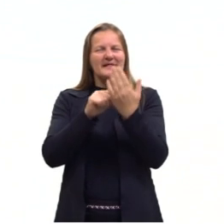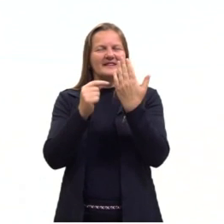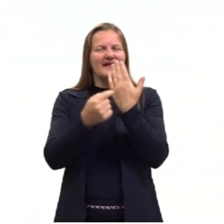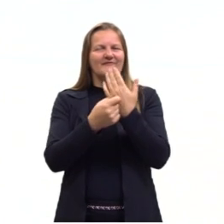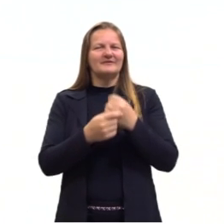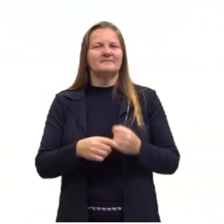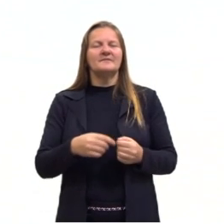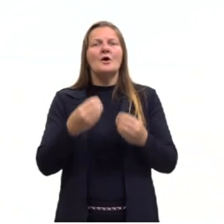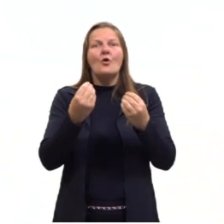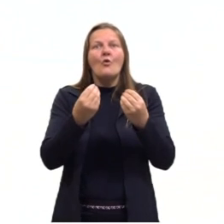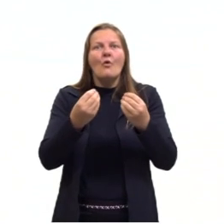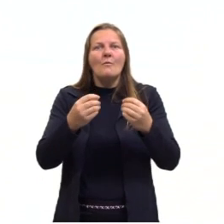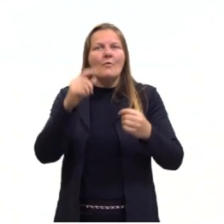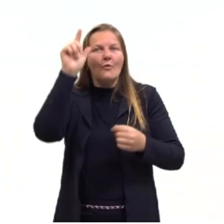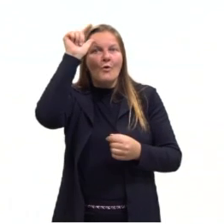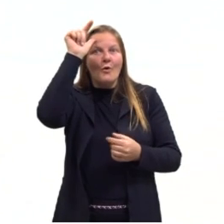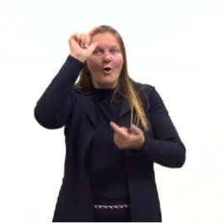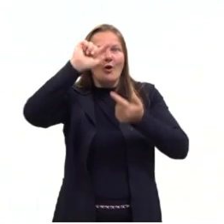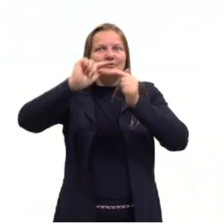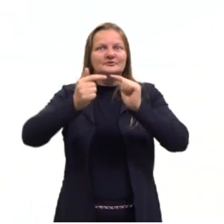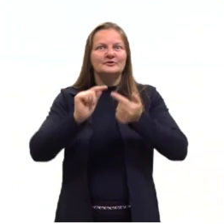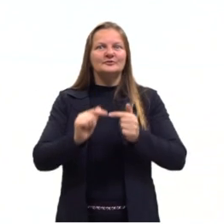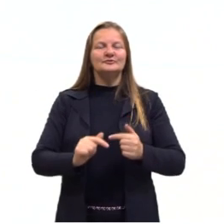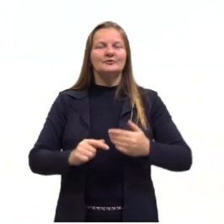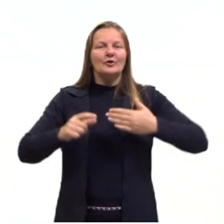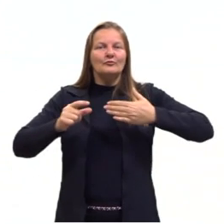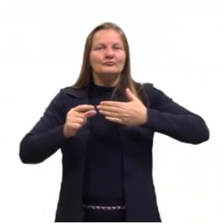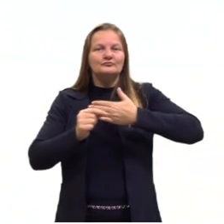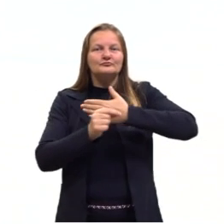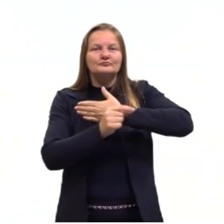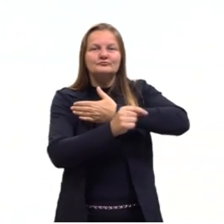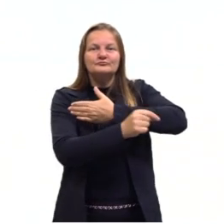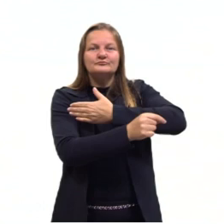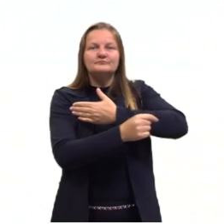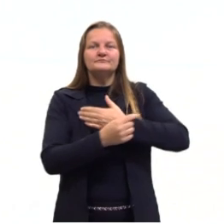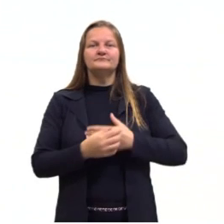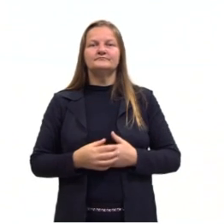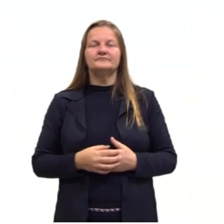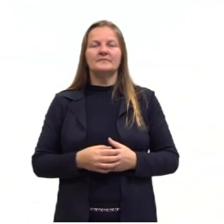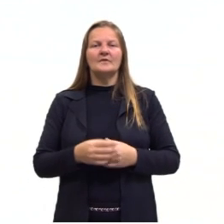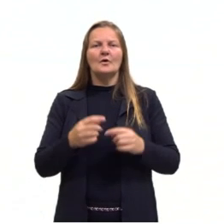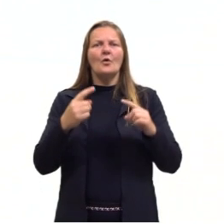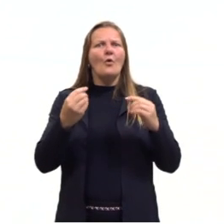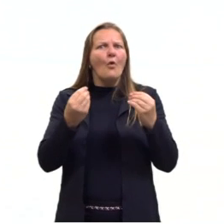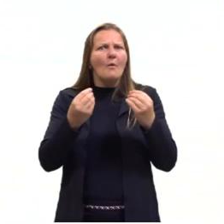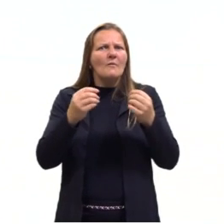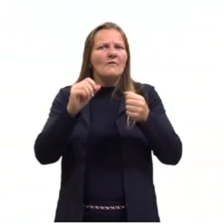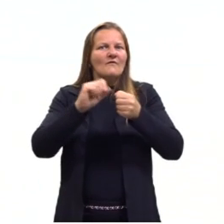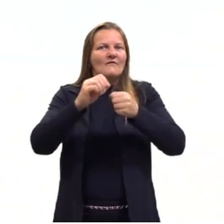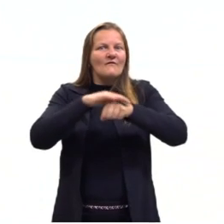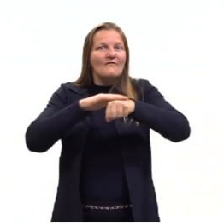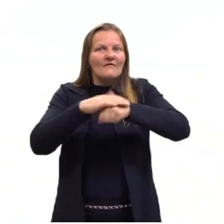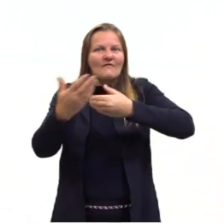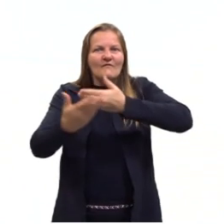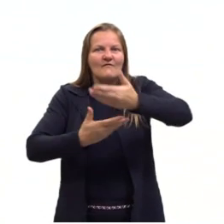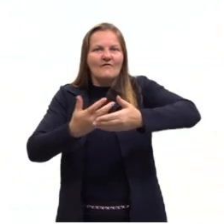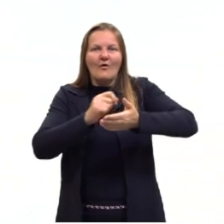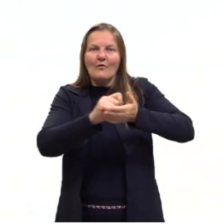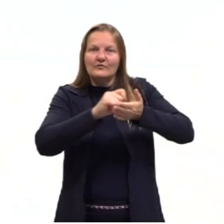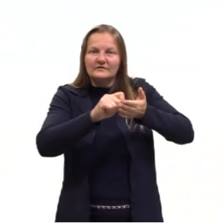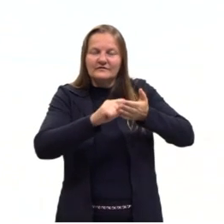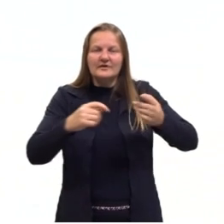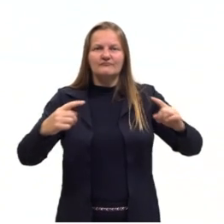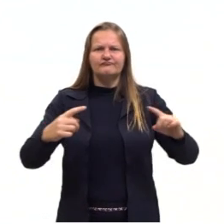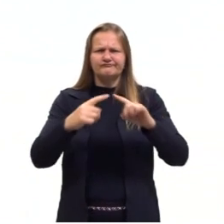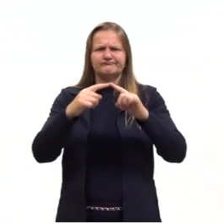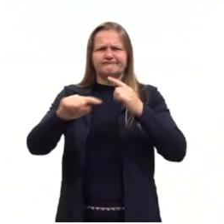ou seja né como não ser contraditória tá então hoje a gente